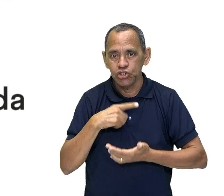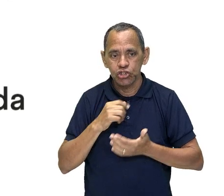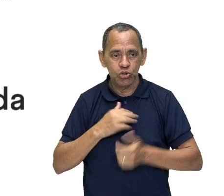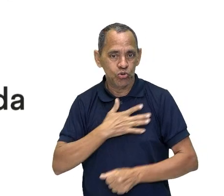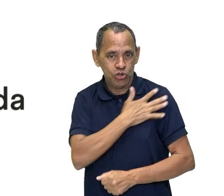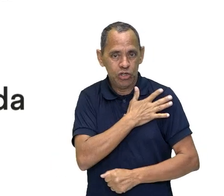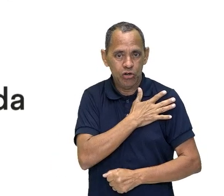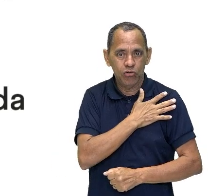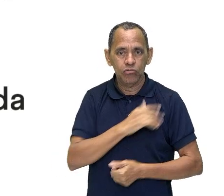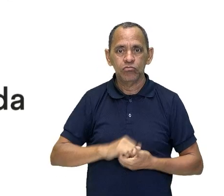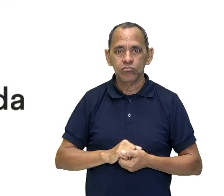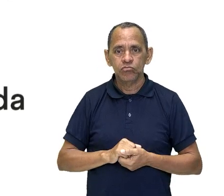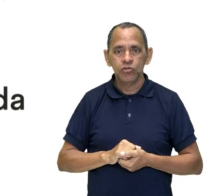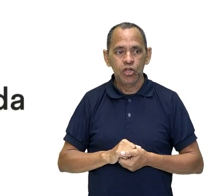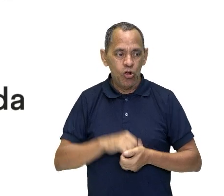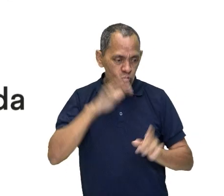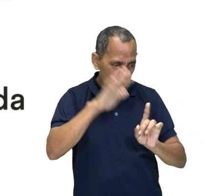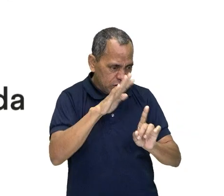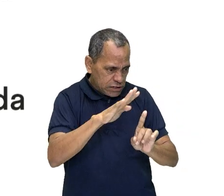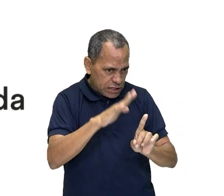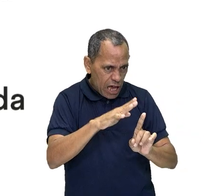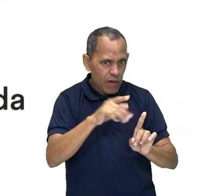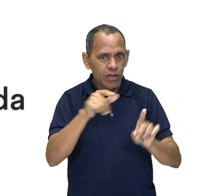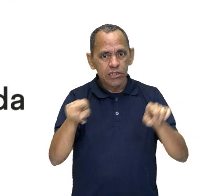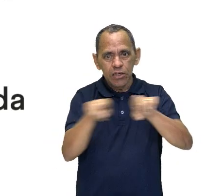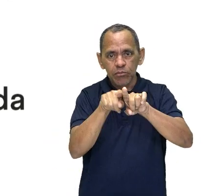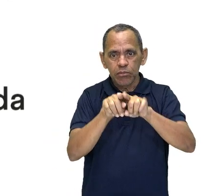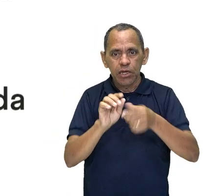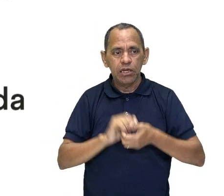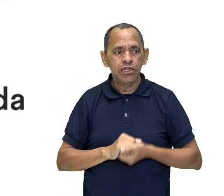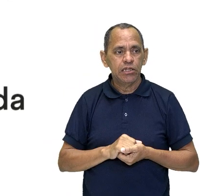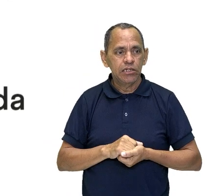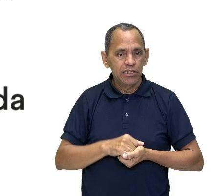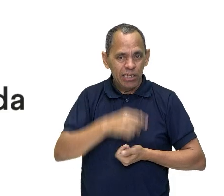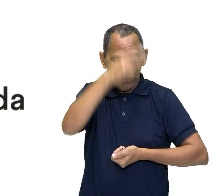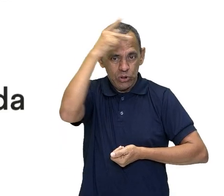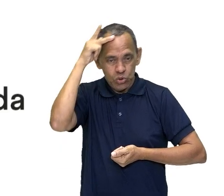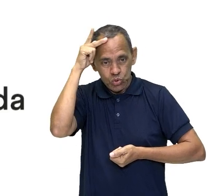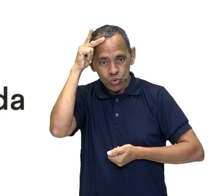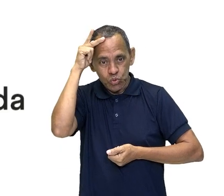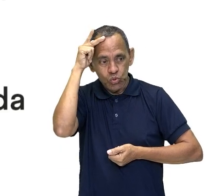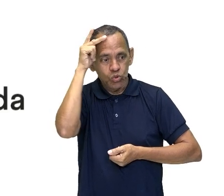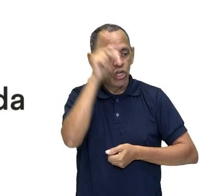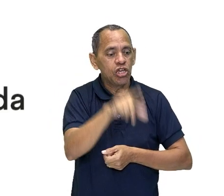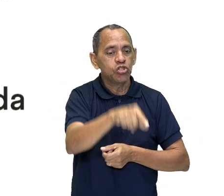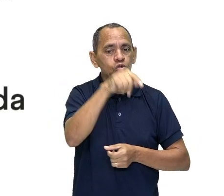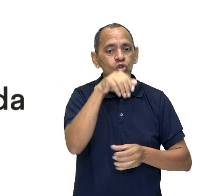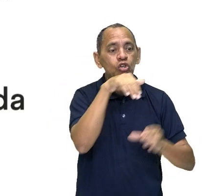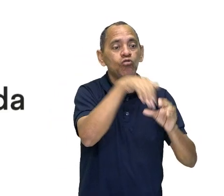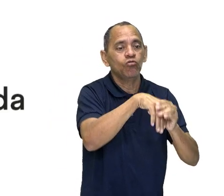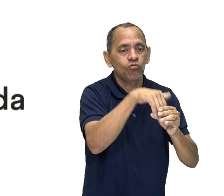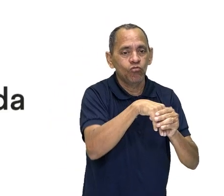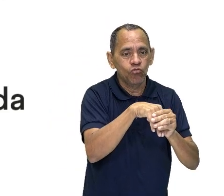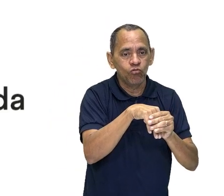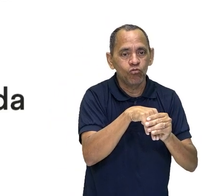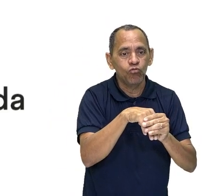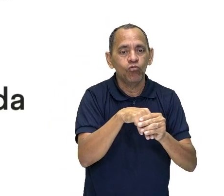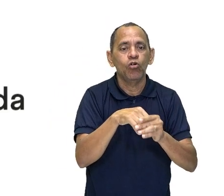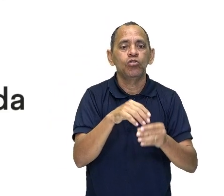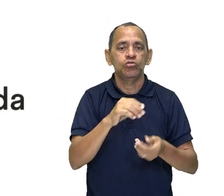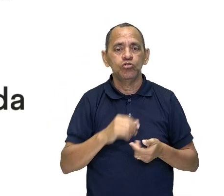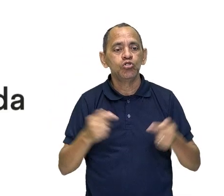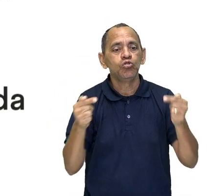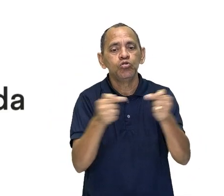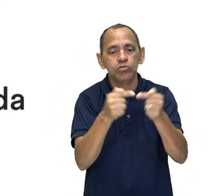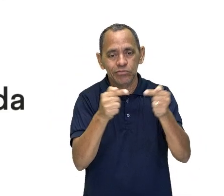a população que morava aos arredores de sua fazenda a votar de acordo com o seu desejo. A intimidação